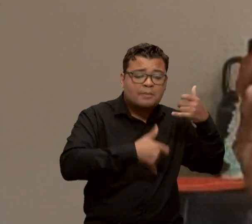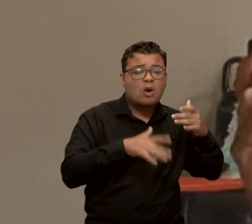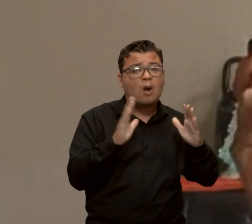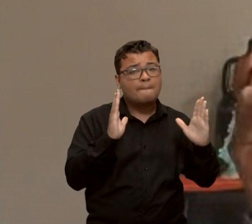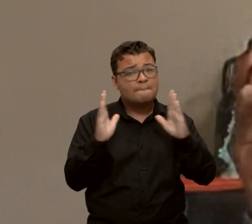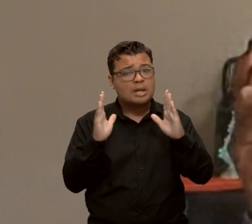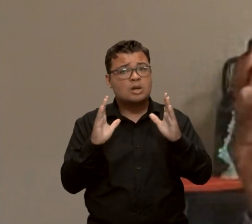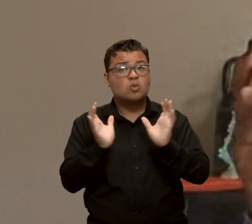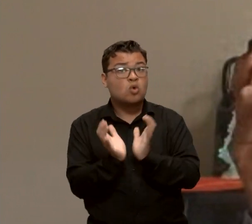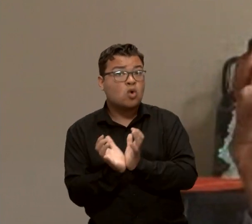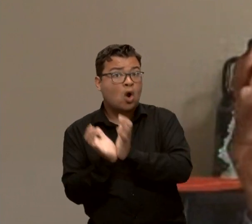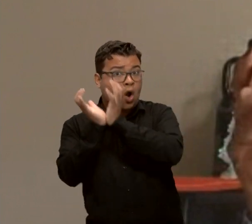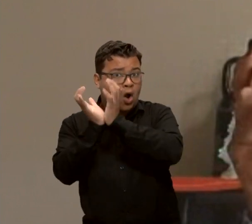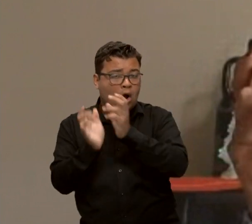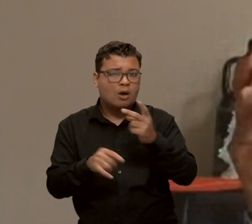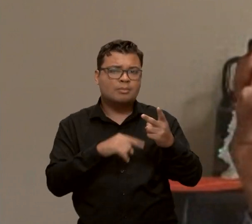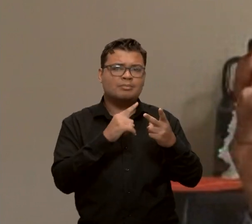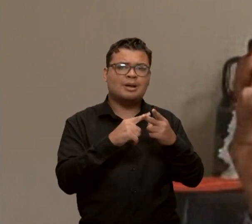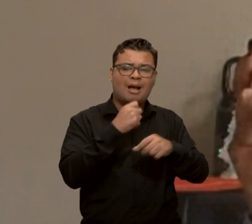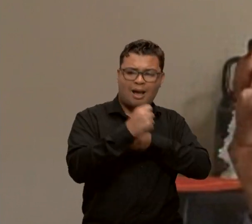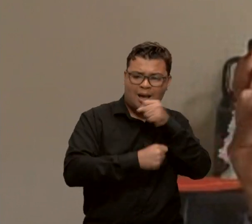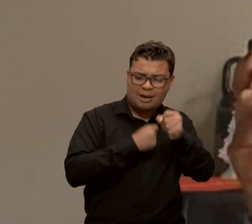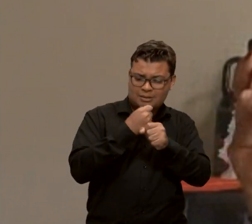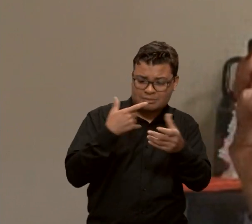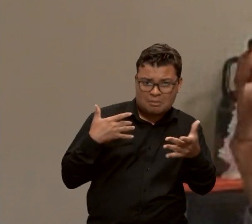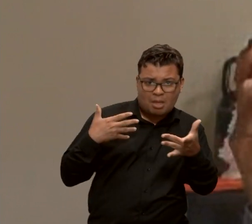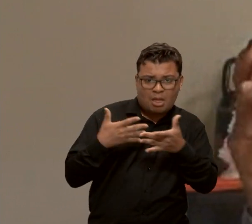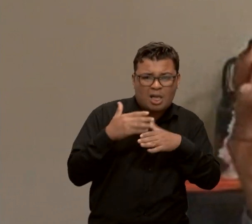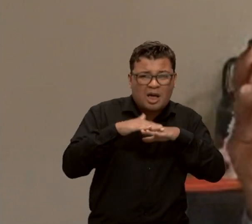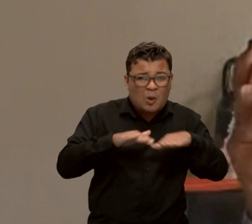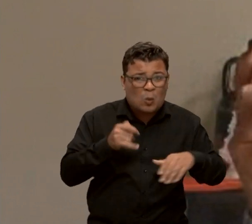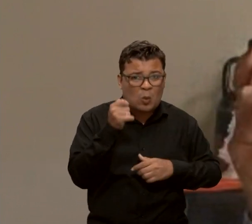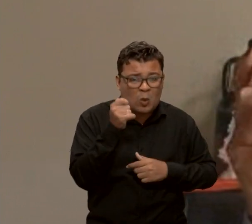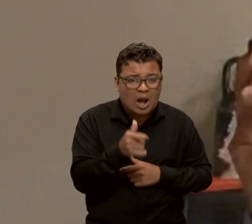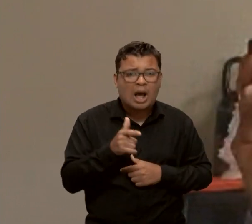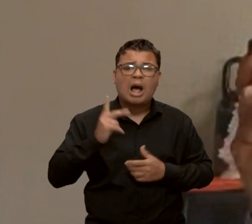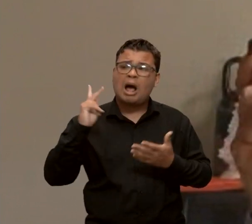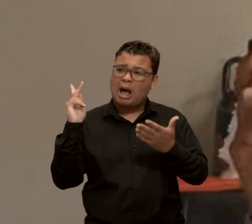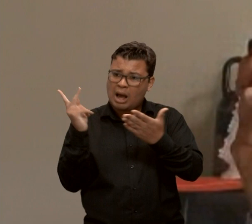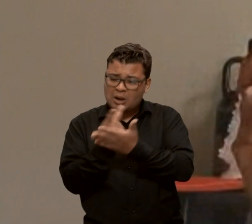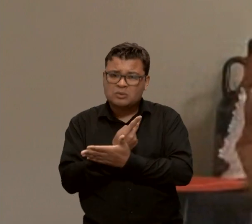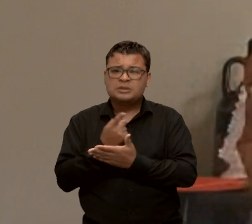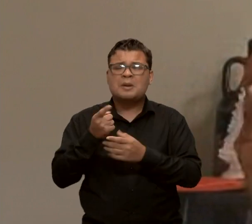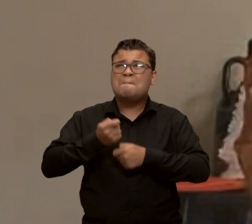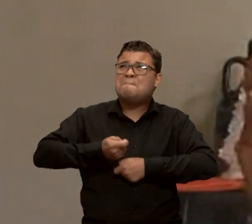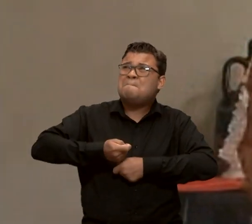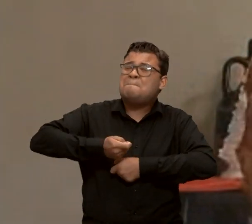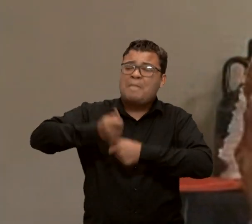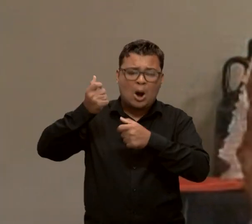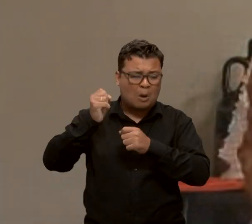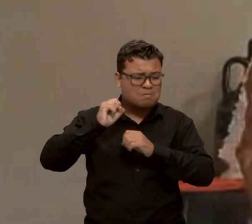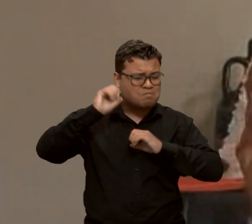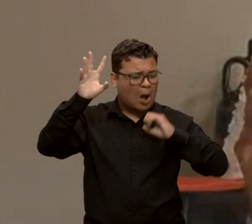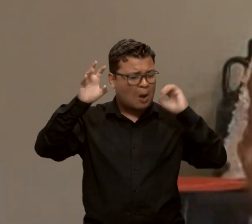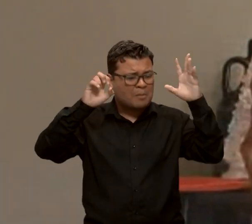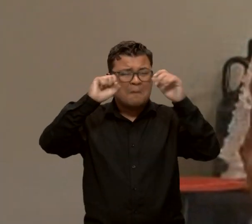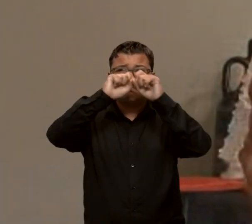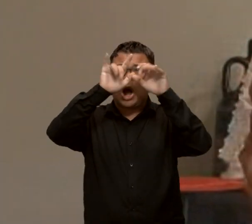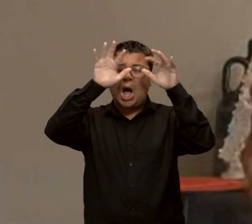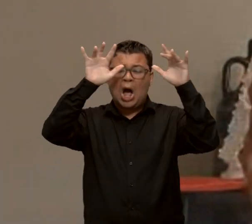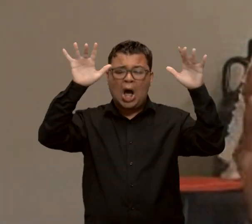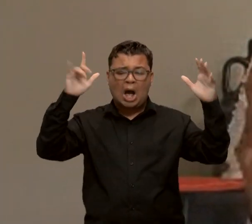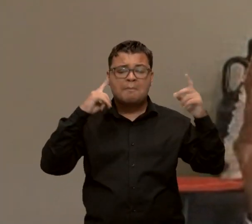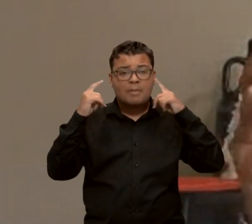gente tem uma tendência a ter mais barulhos, vindos de fogos de artifício. Você deve mostrar figuras,